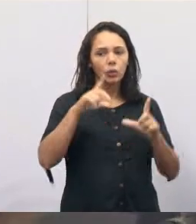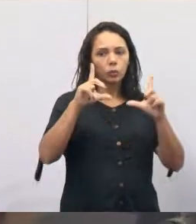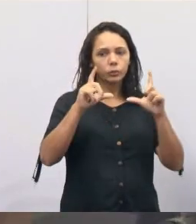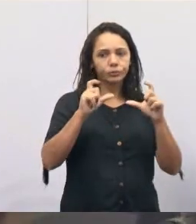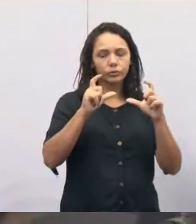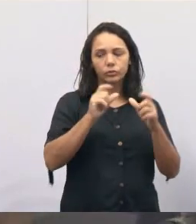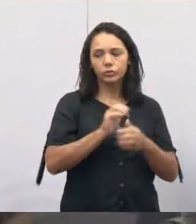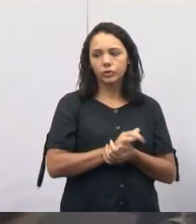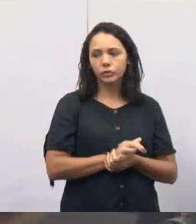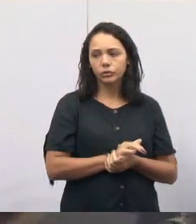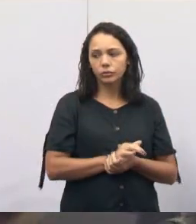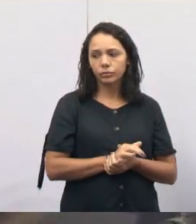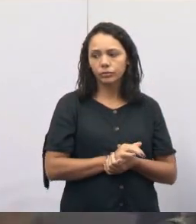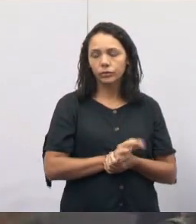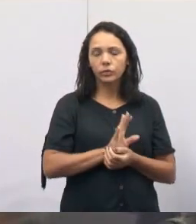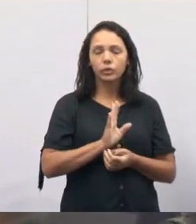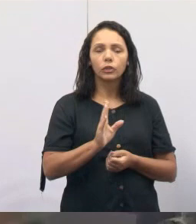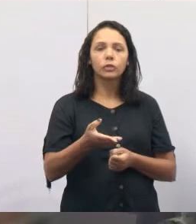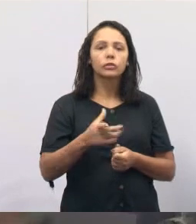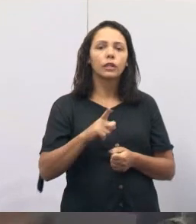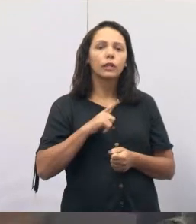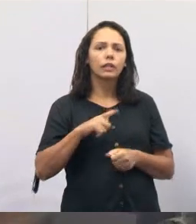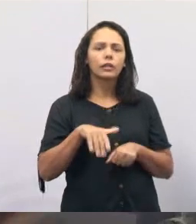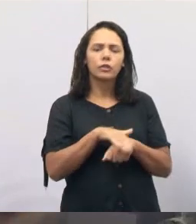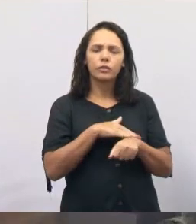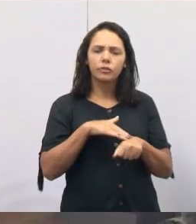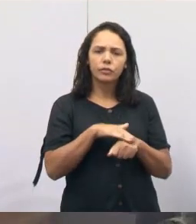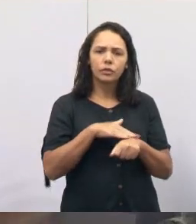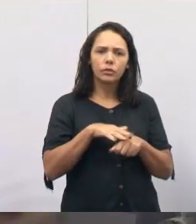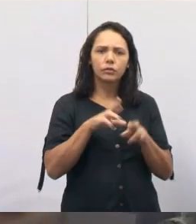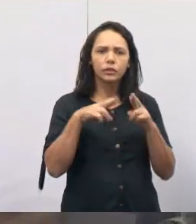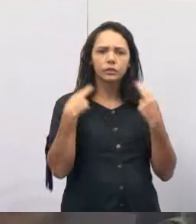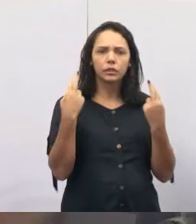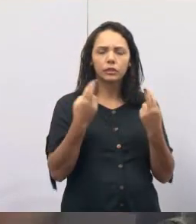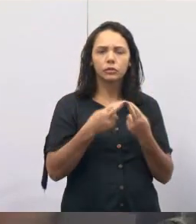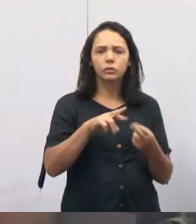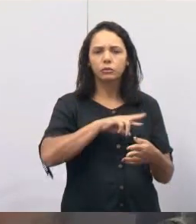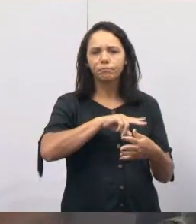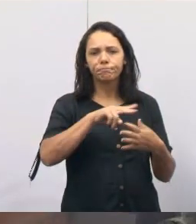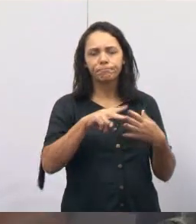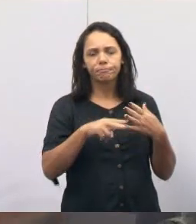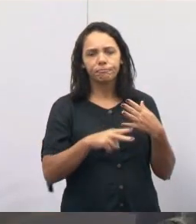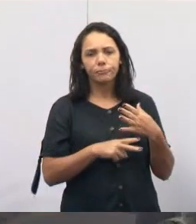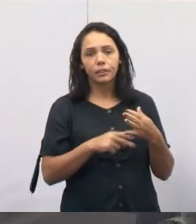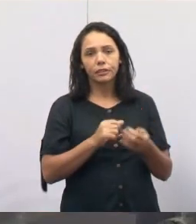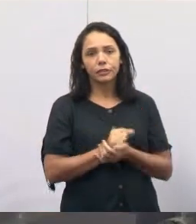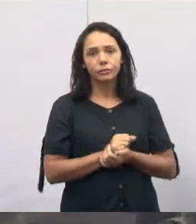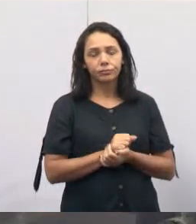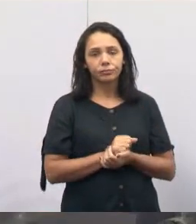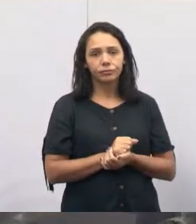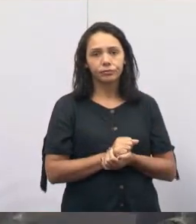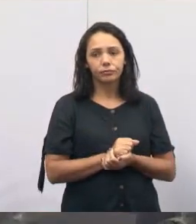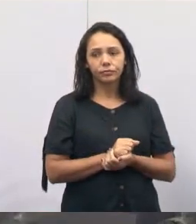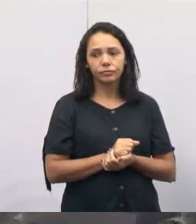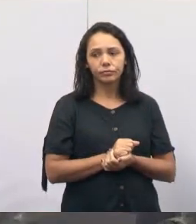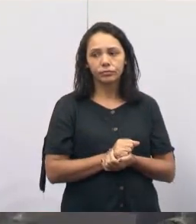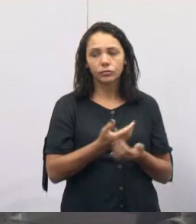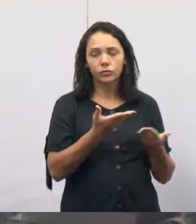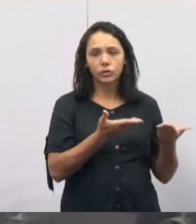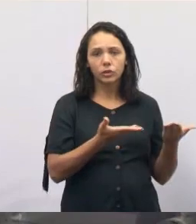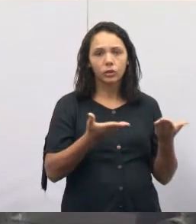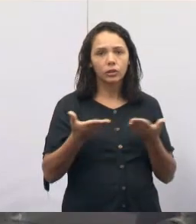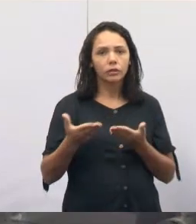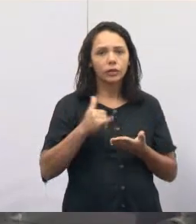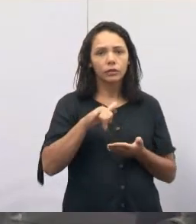E já tivemos várias reuniões no Parque Meia Lua e foi discutido isso aí de quem fazia essa lombada. Levei o Jean lá